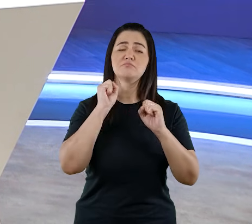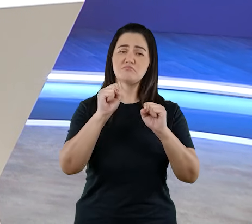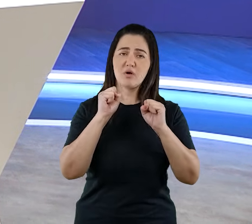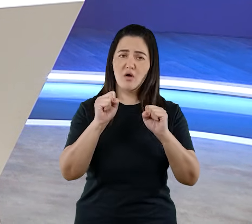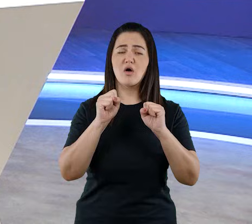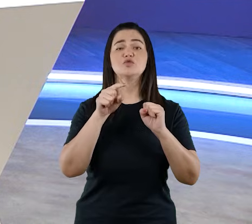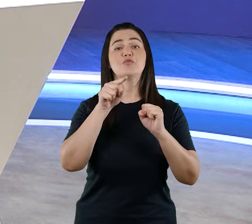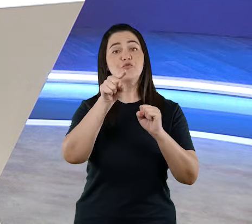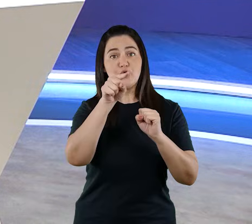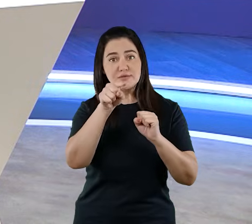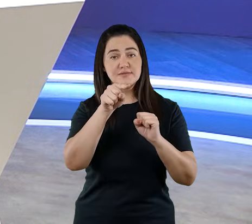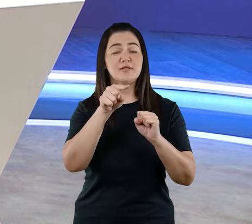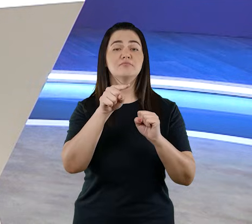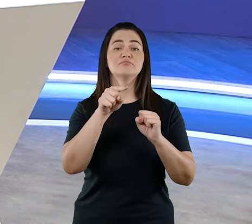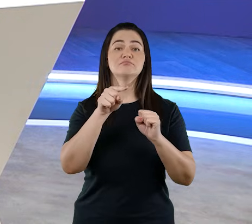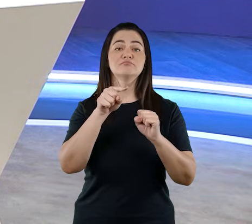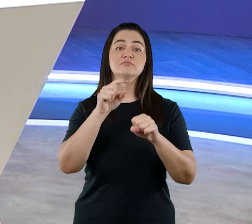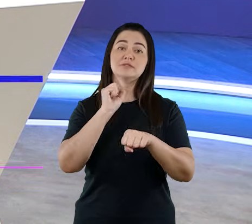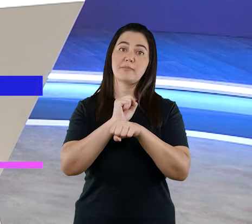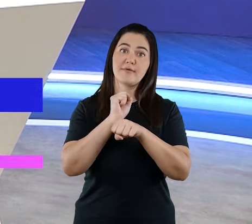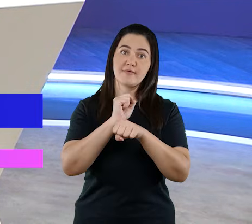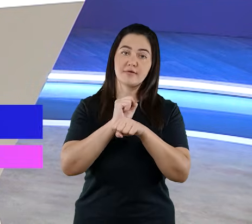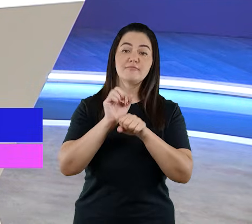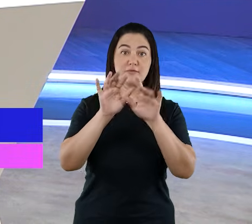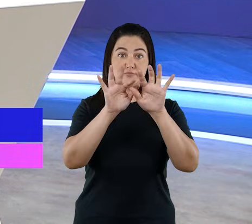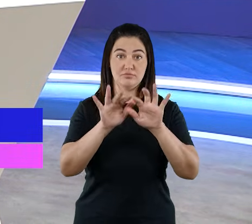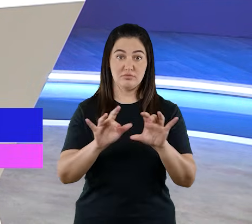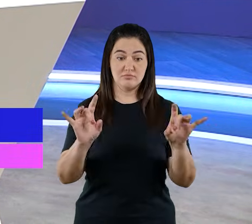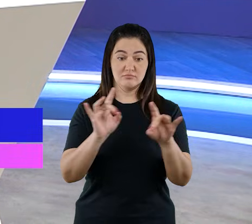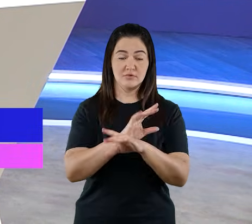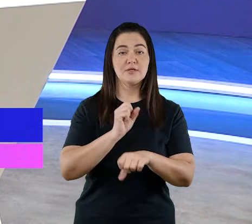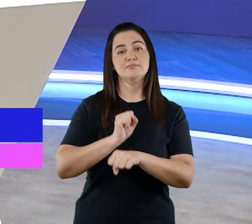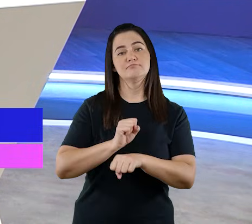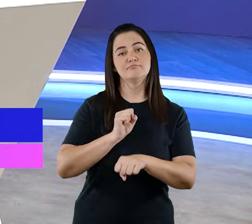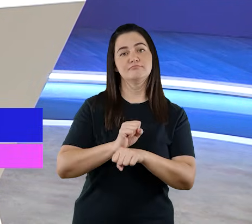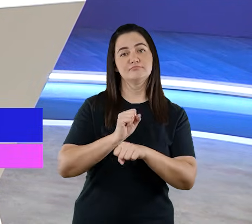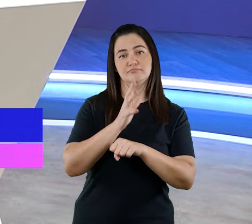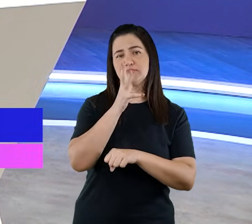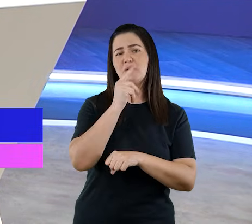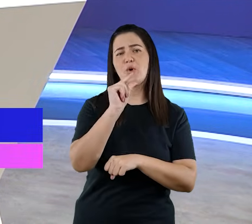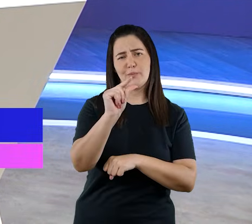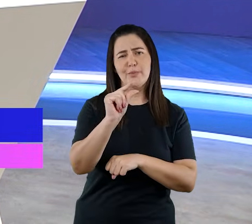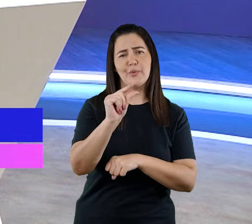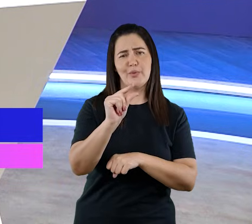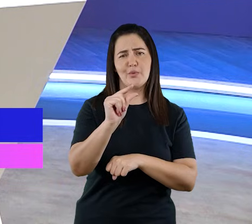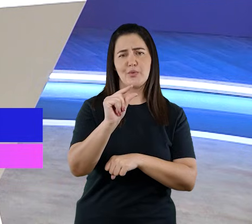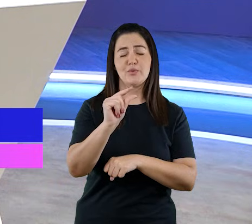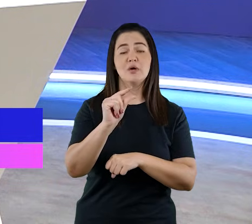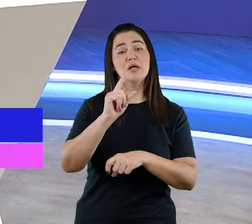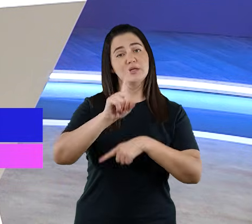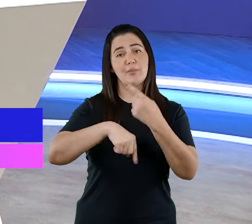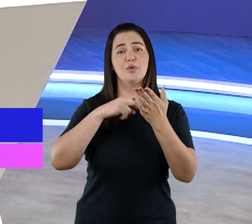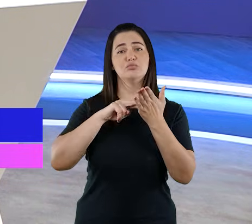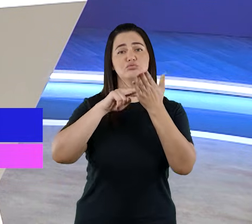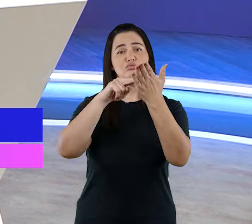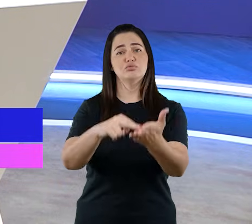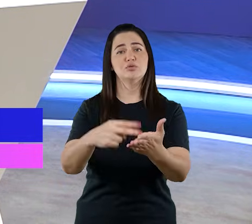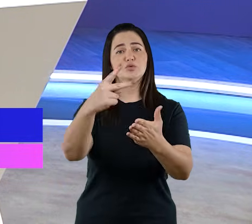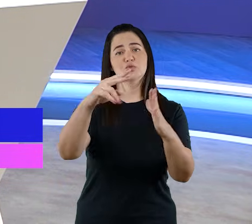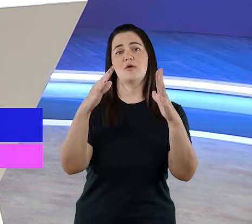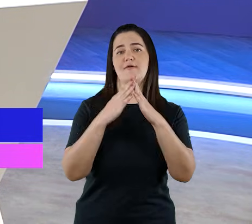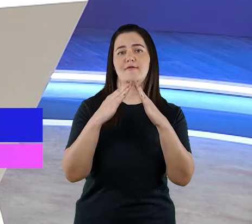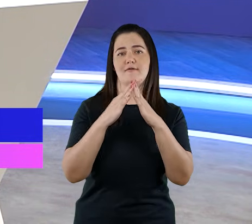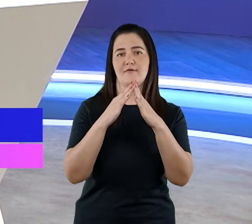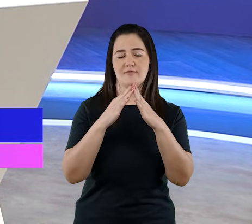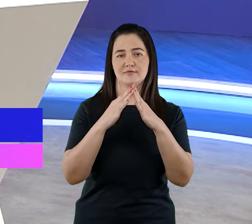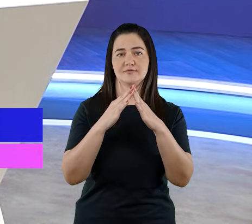aluno da Escola Bíblica, já recebi um material, posso receber outro? Claro que pode, é só entrar no site ou ligar para nós que vamos lhe mandar.